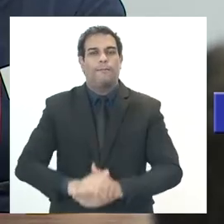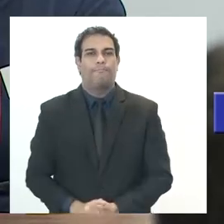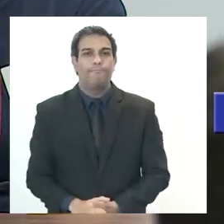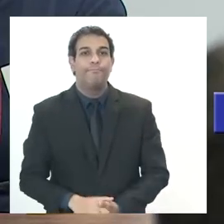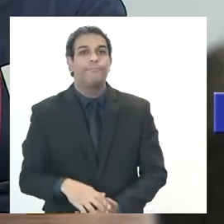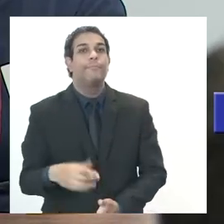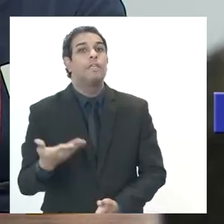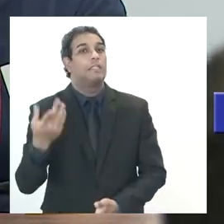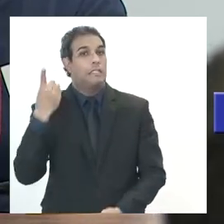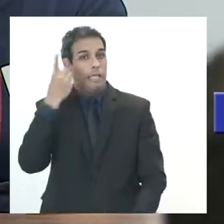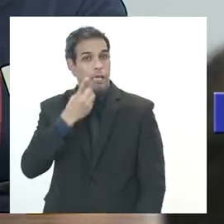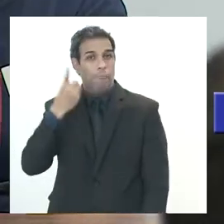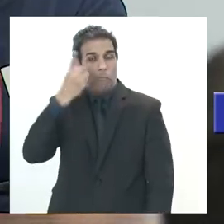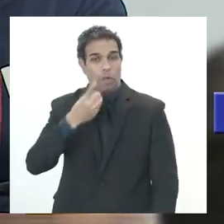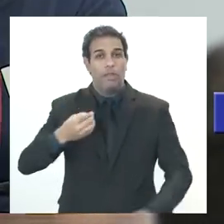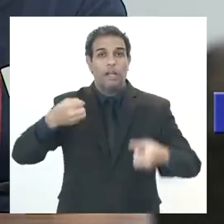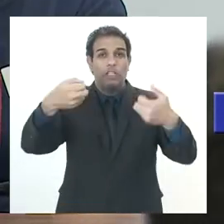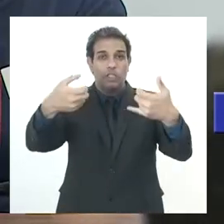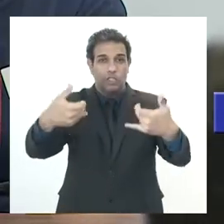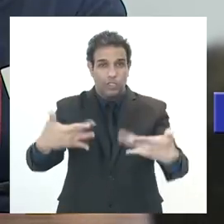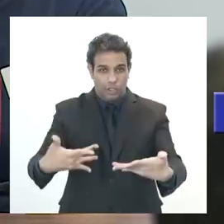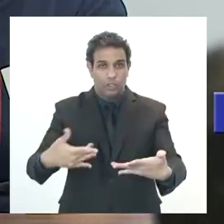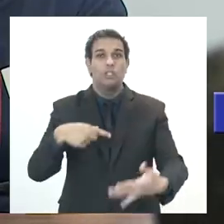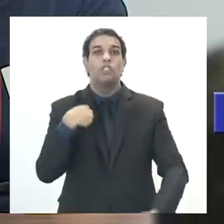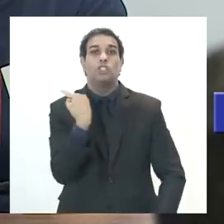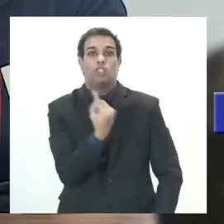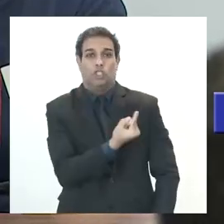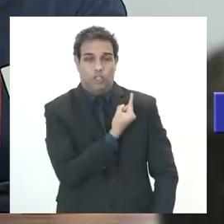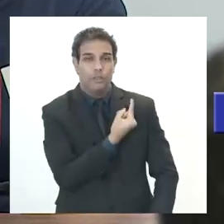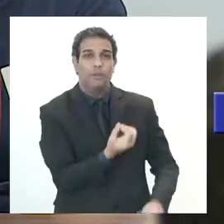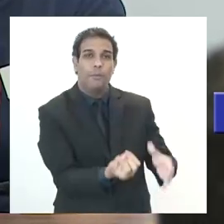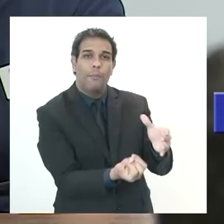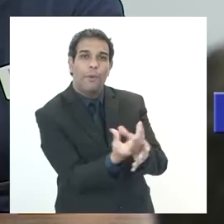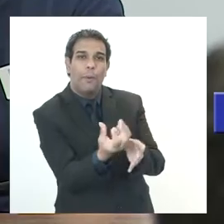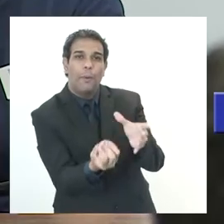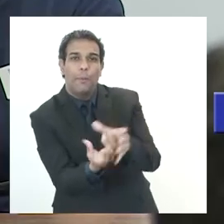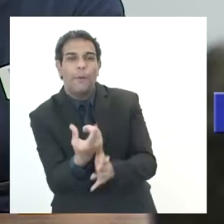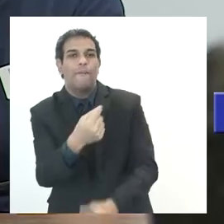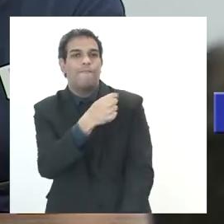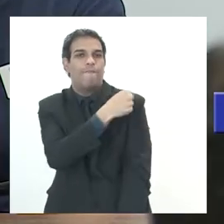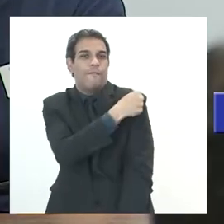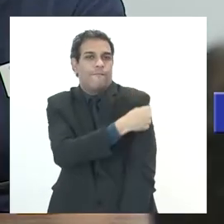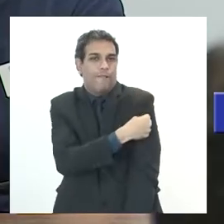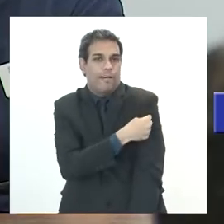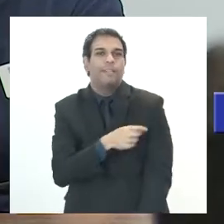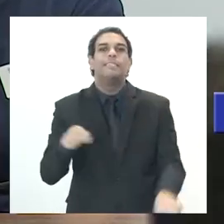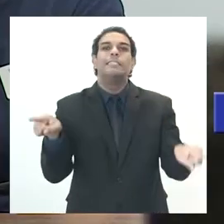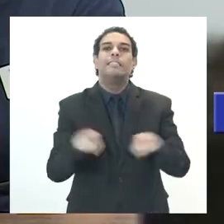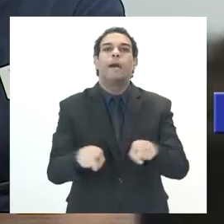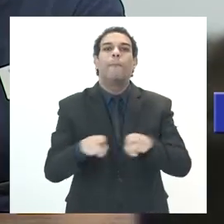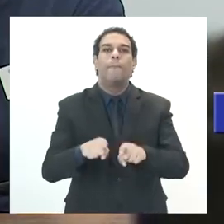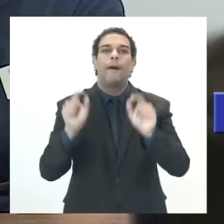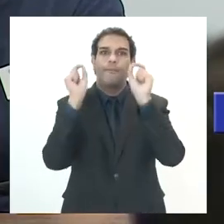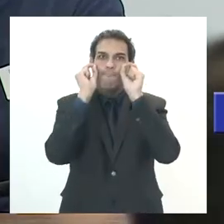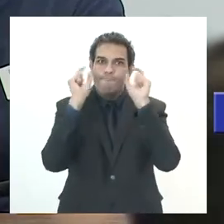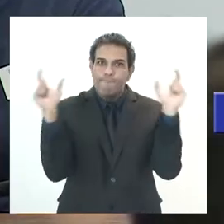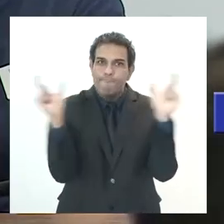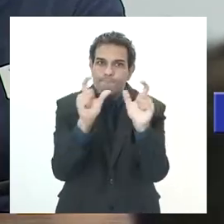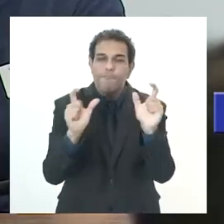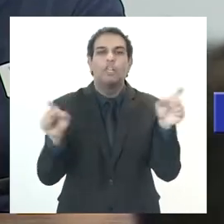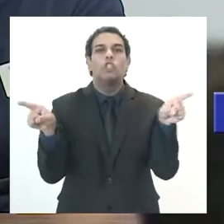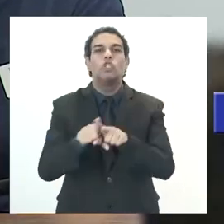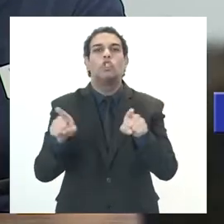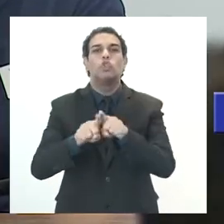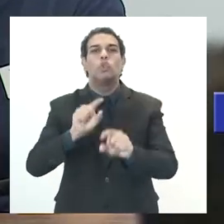então como Deputado falou que a gente também pro em Minas faz ciência faz pesquisa mas a gente também Alerta como conselho